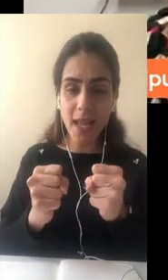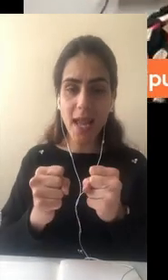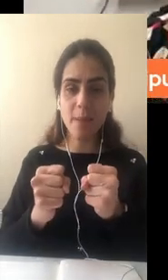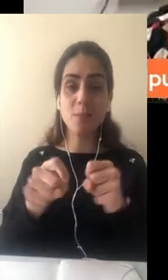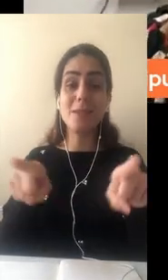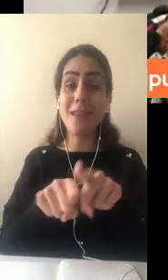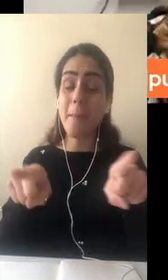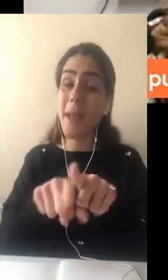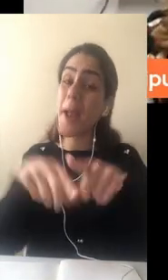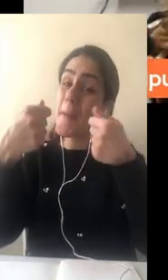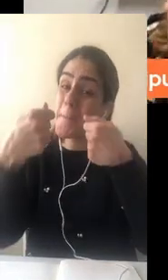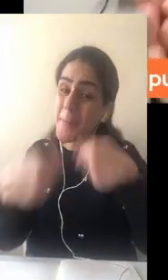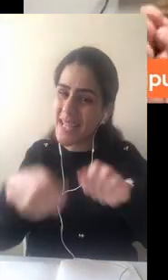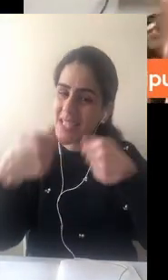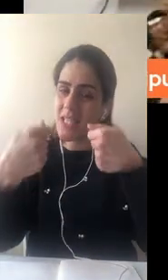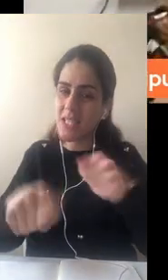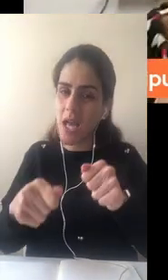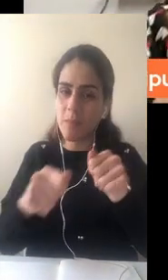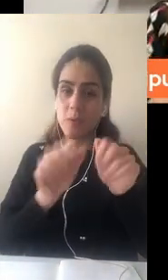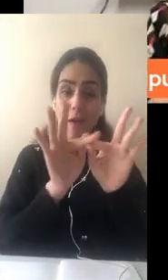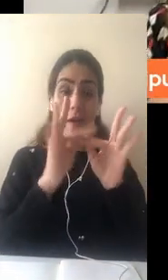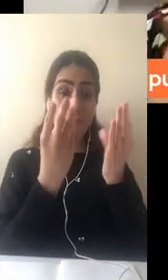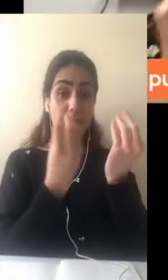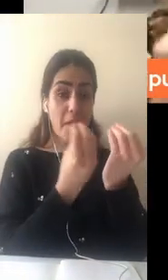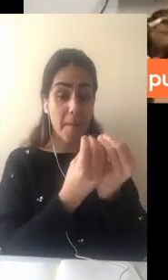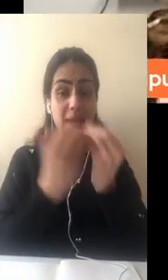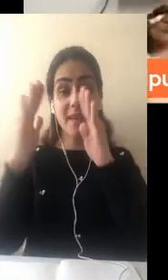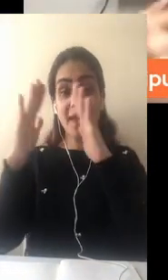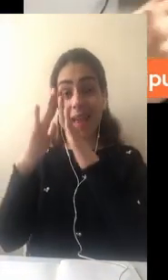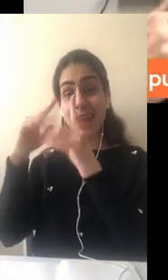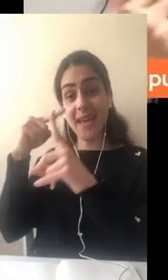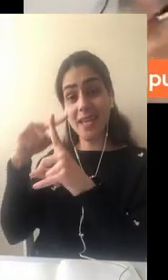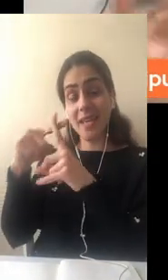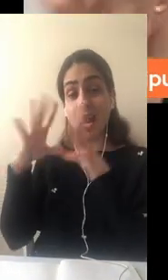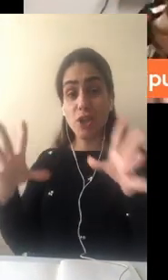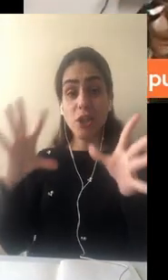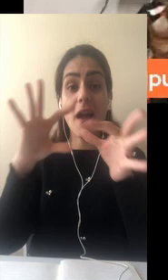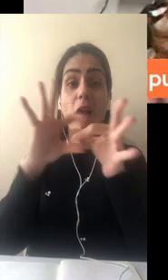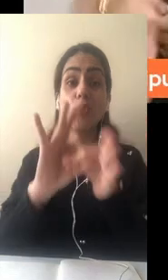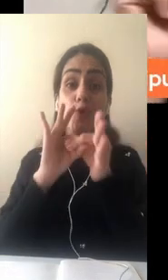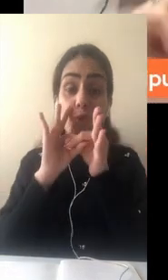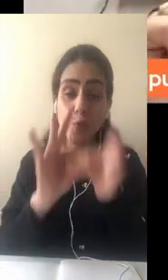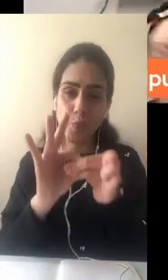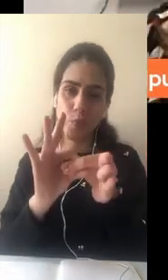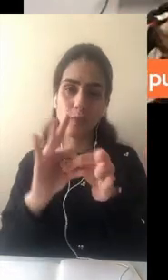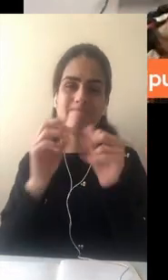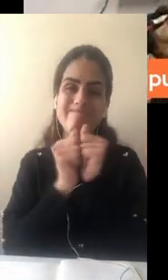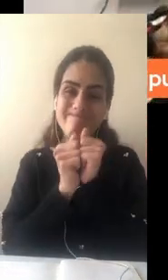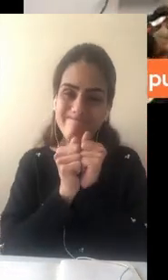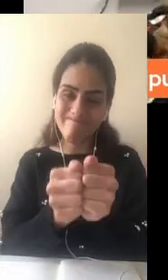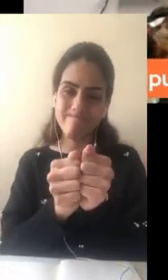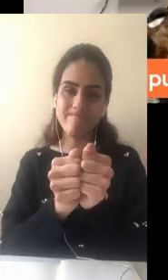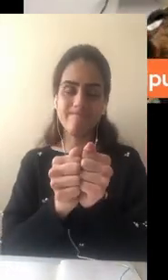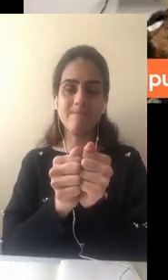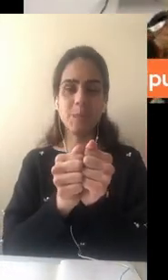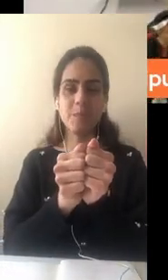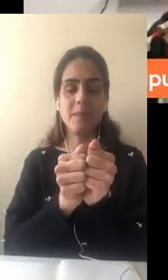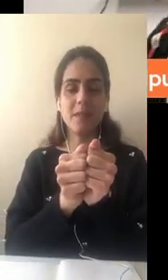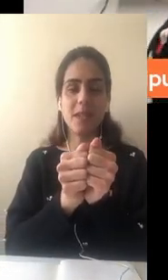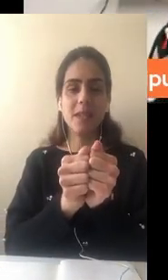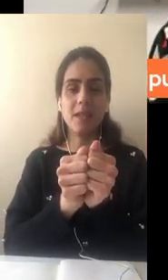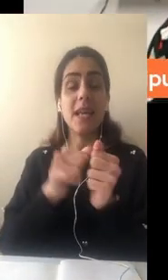estar juntos, família, igreja, mas não dá para a gente fazer tudo isso e vocês também, como família, não